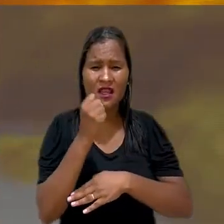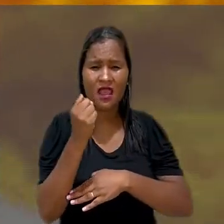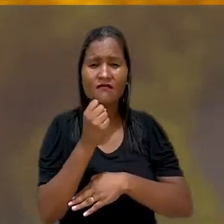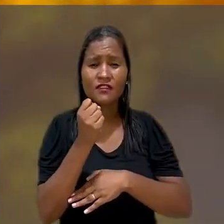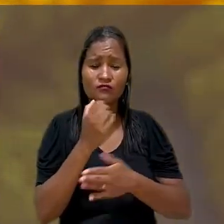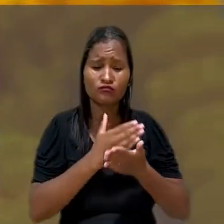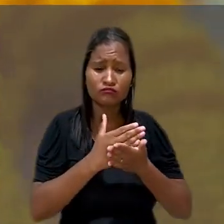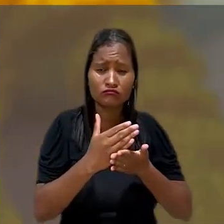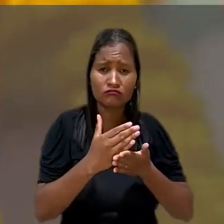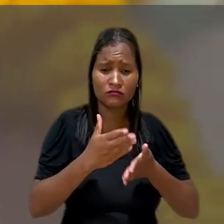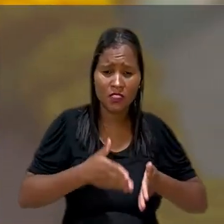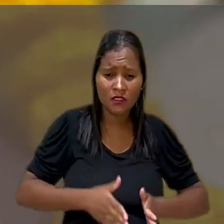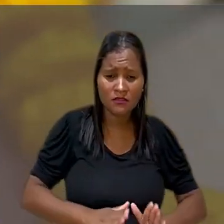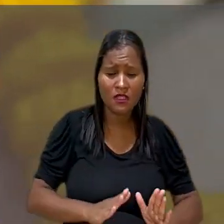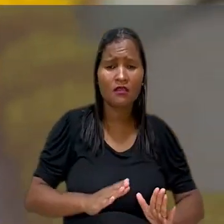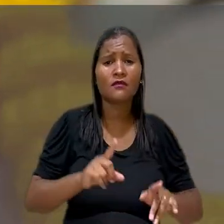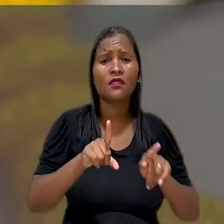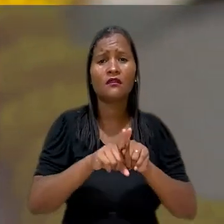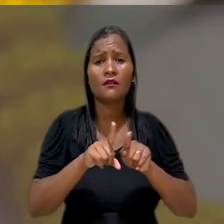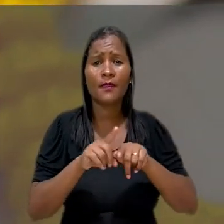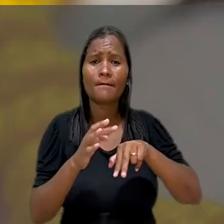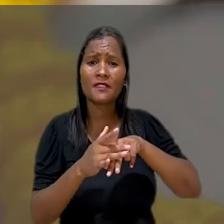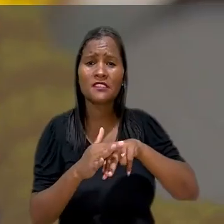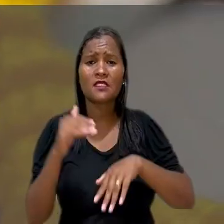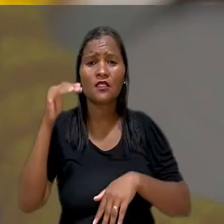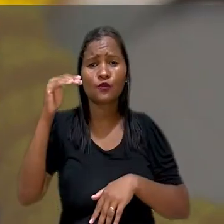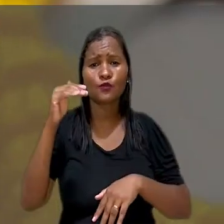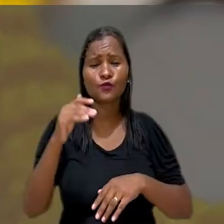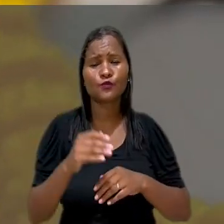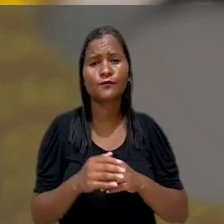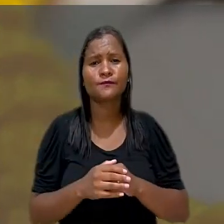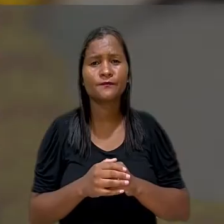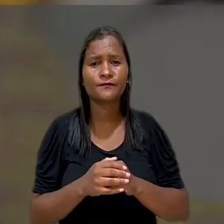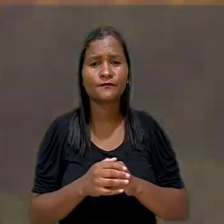desde recém-nascido a pacientes adultos.